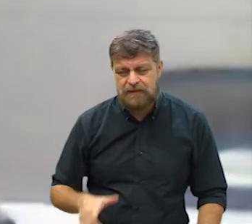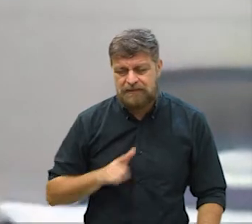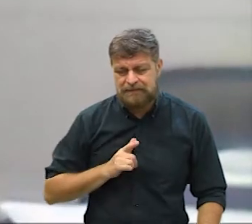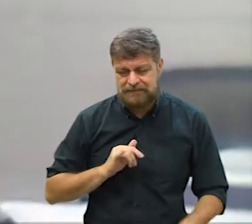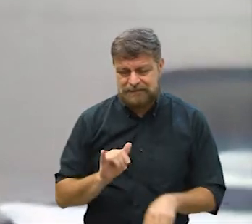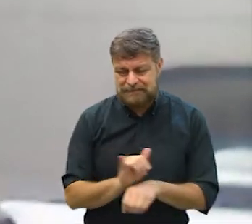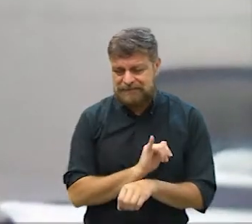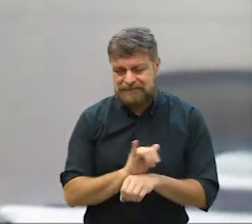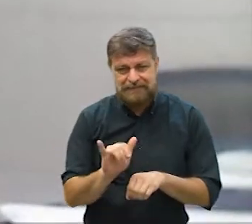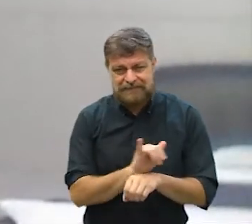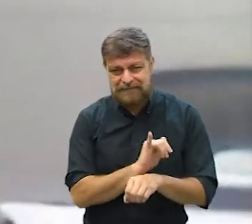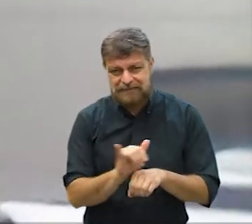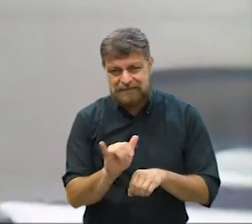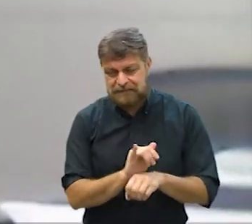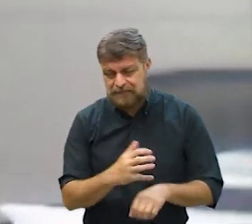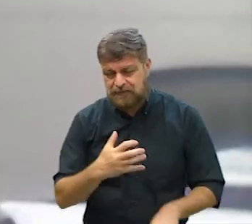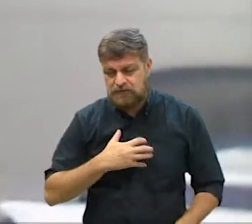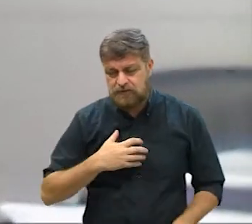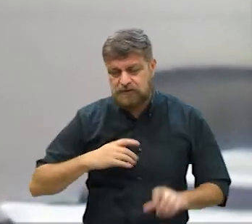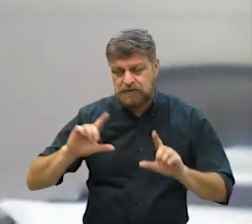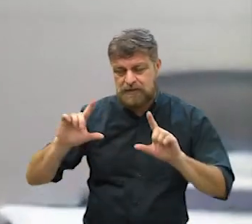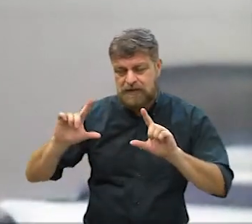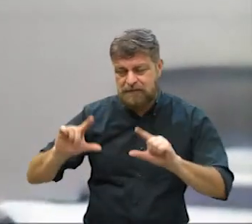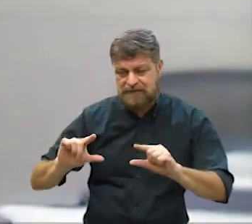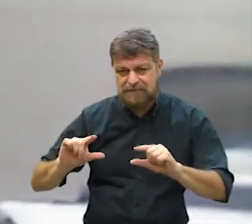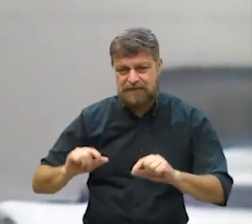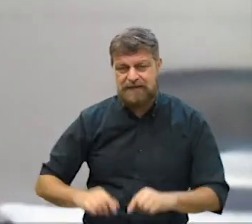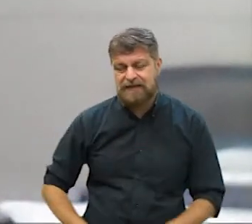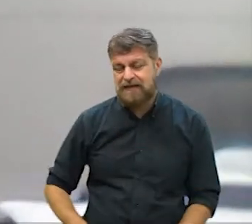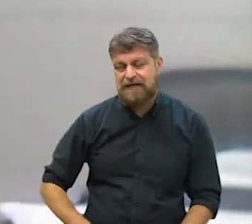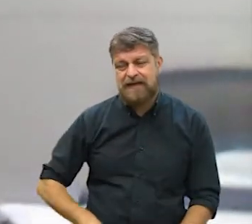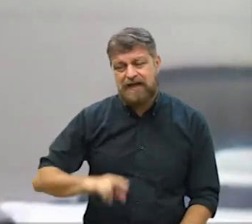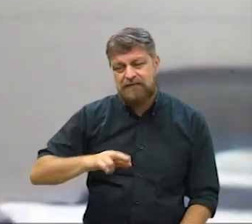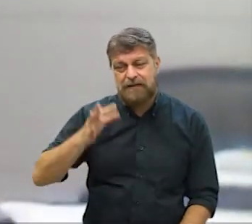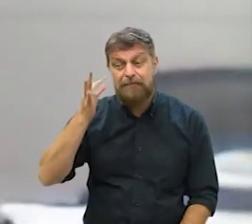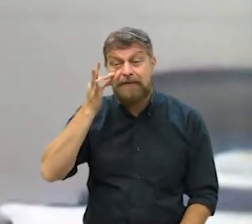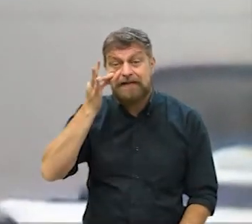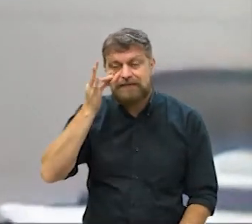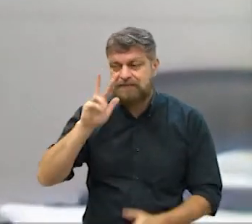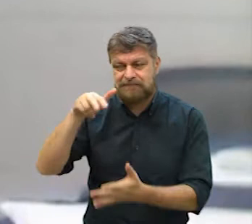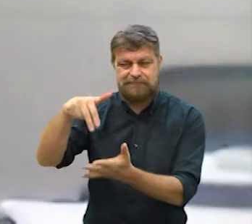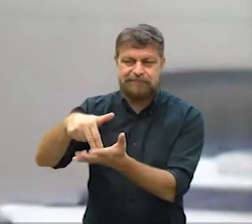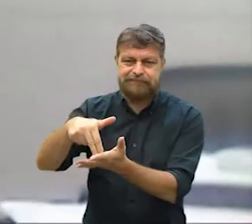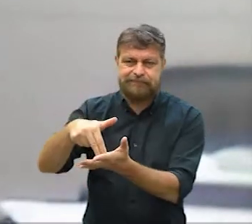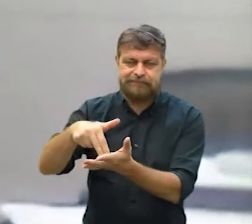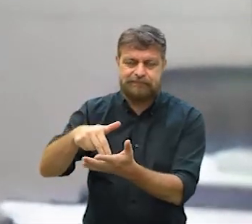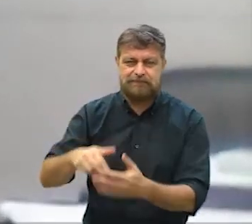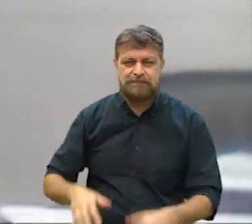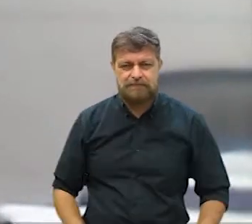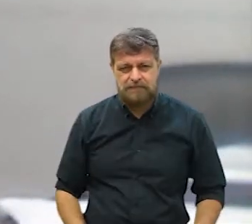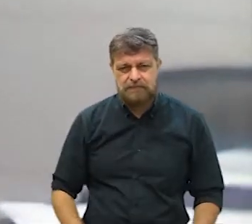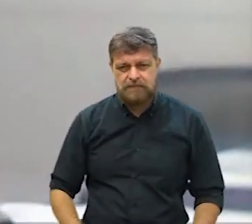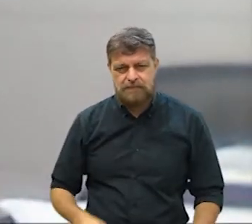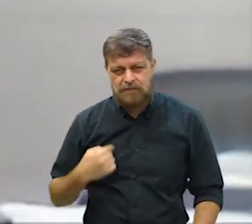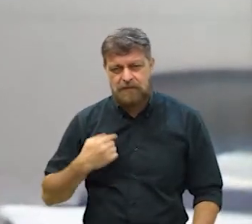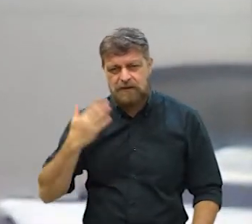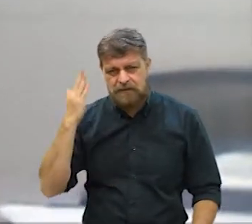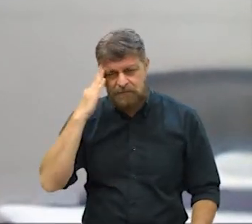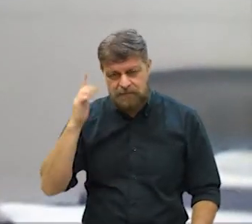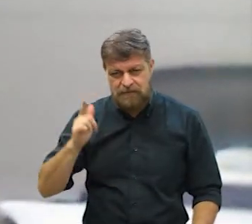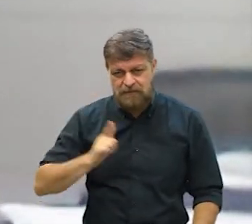uma forma de minimizar, mas não é a mesma coisa, nós sabemos disso, né? A não ser,